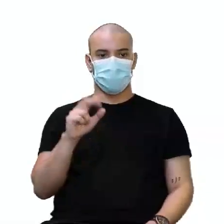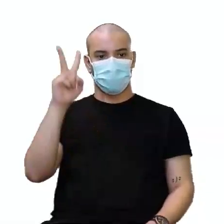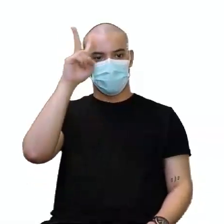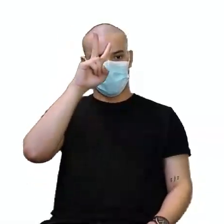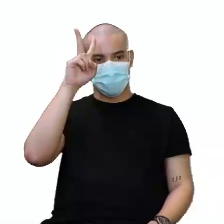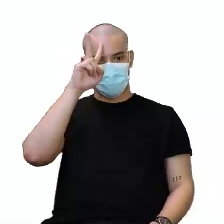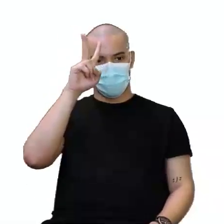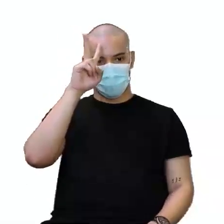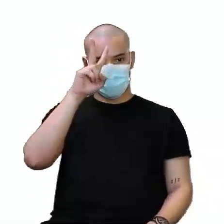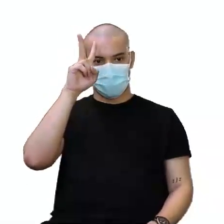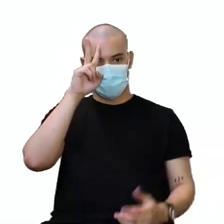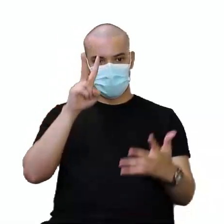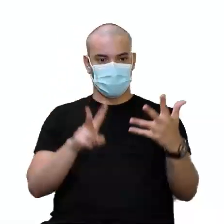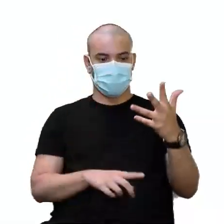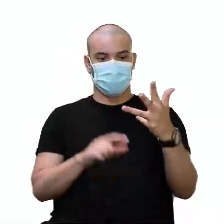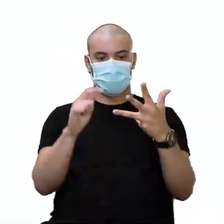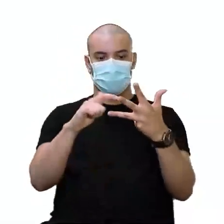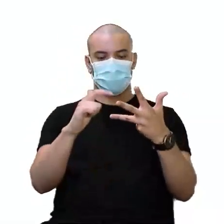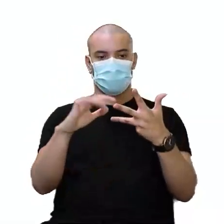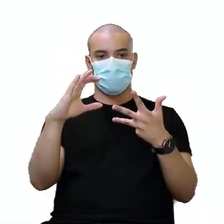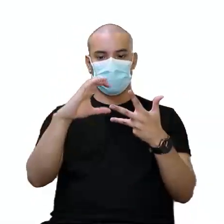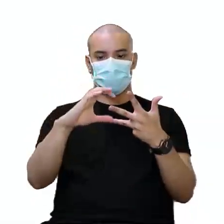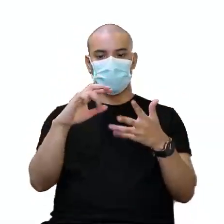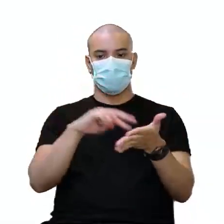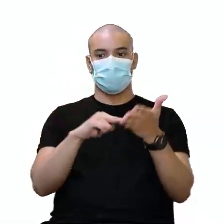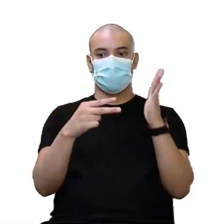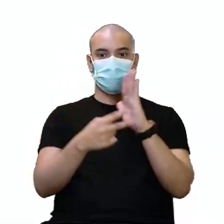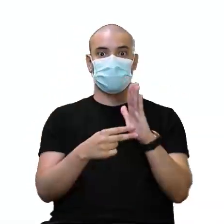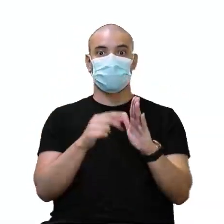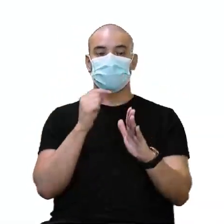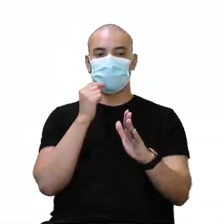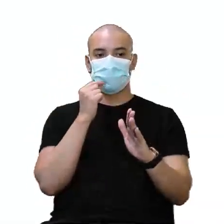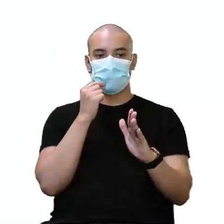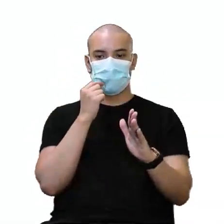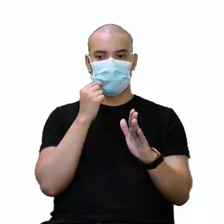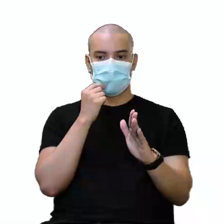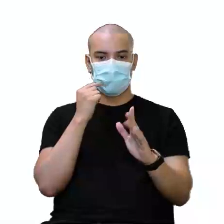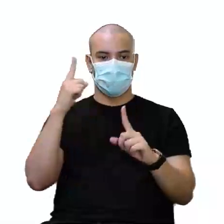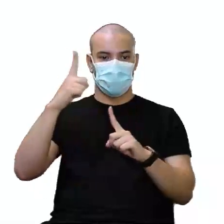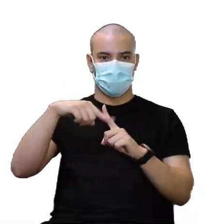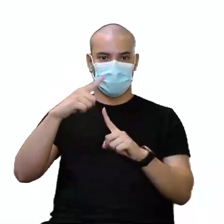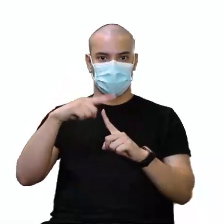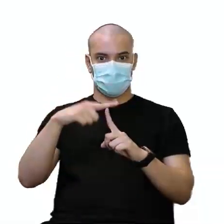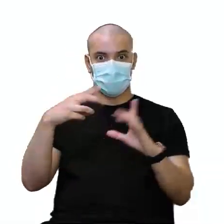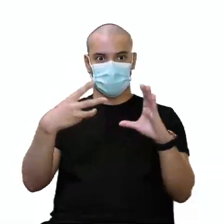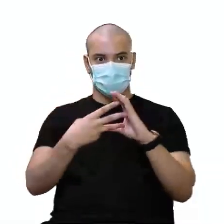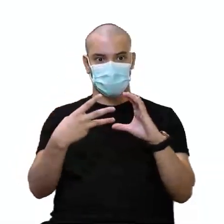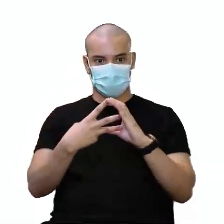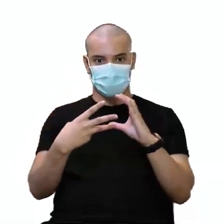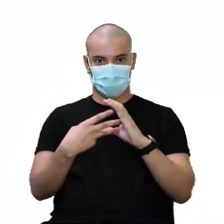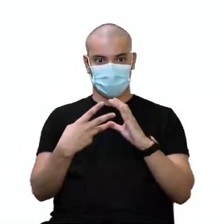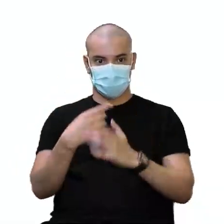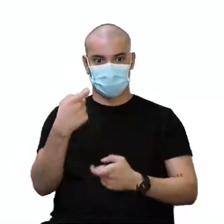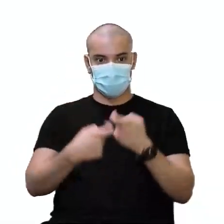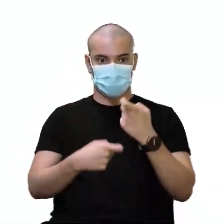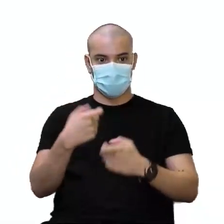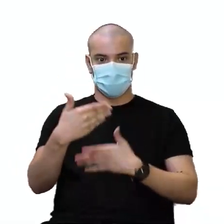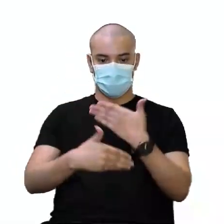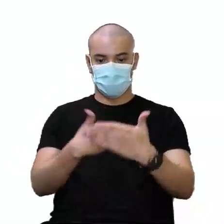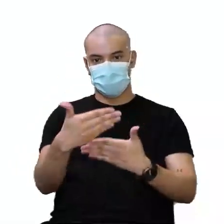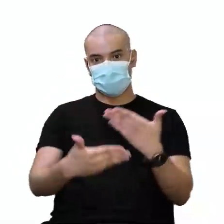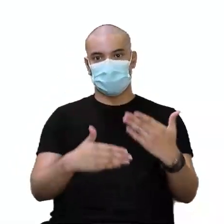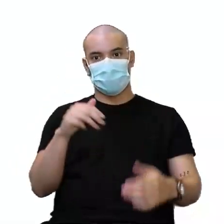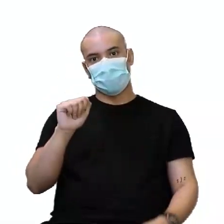está falando da tipo de célula reprodutiva, se ela seria haploide